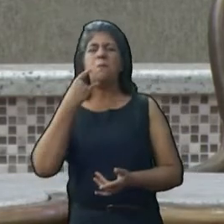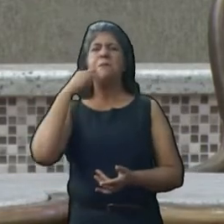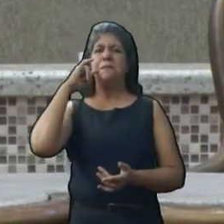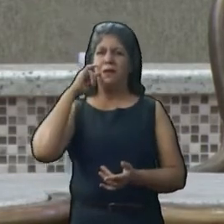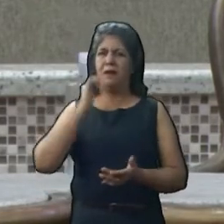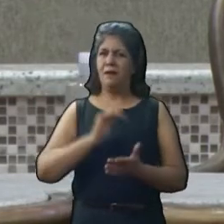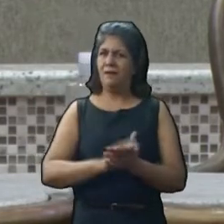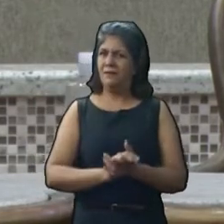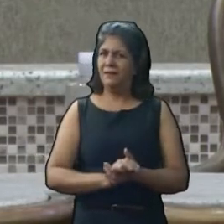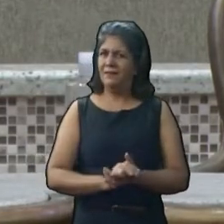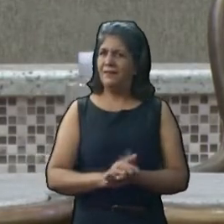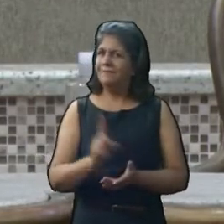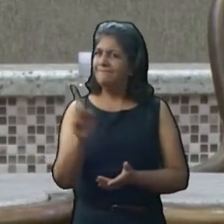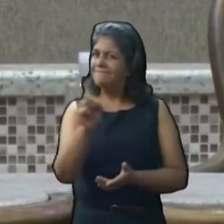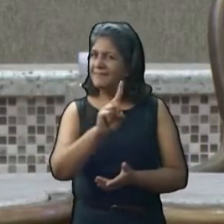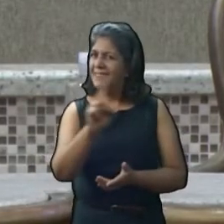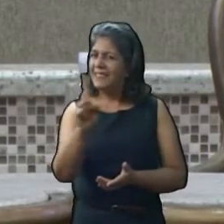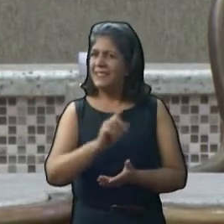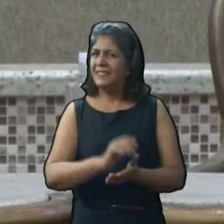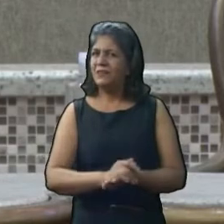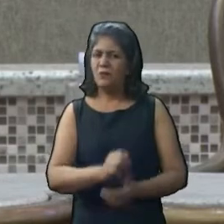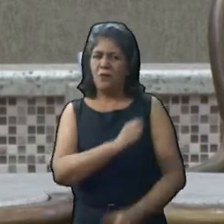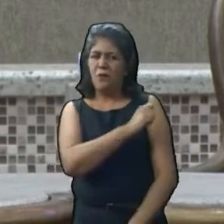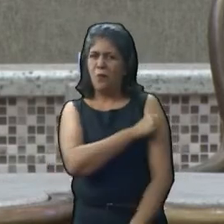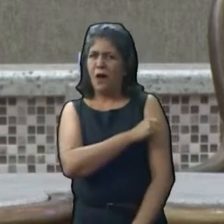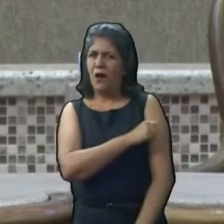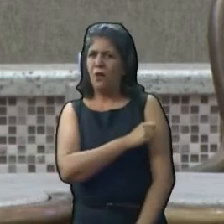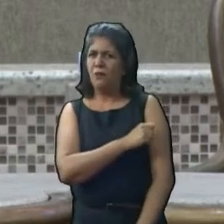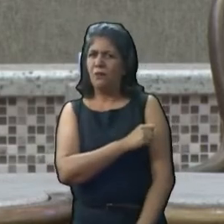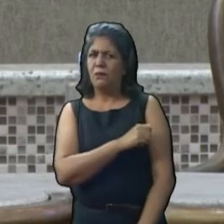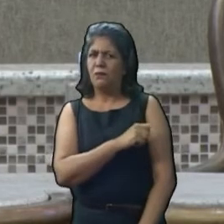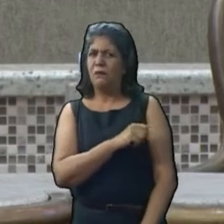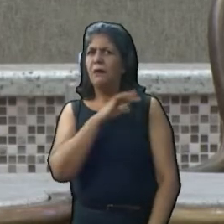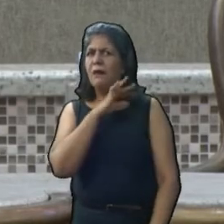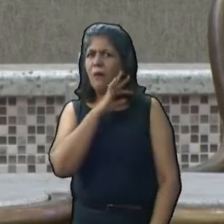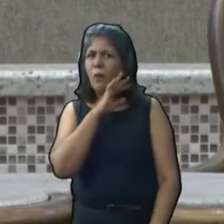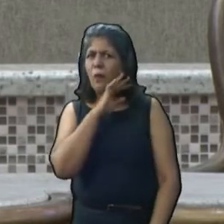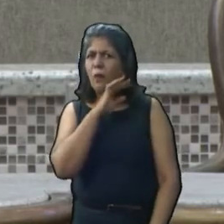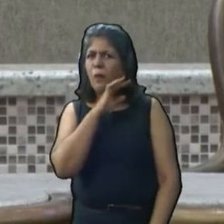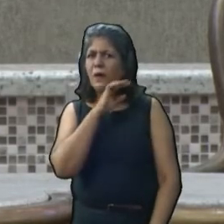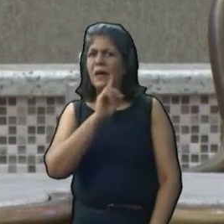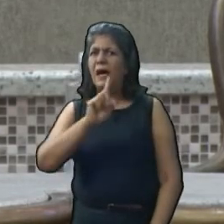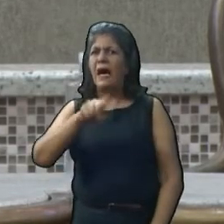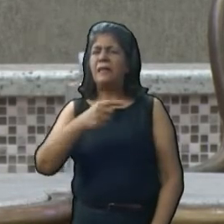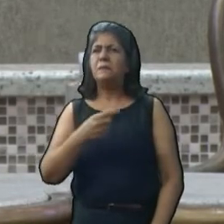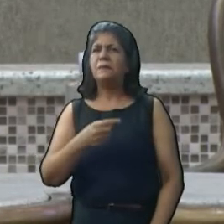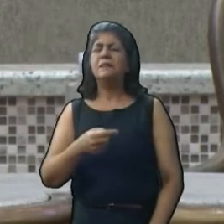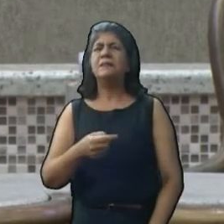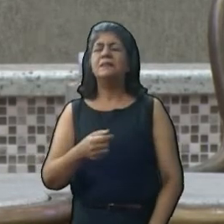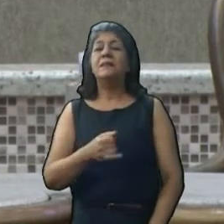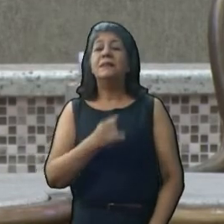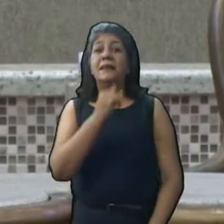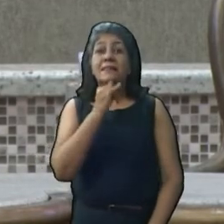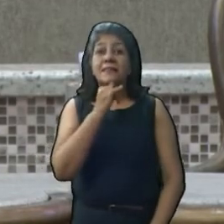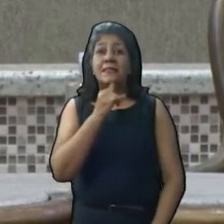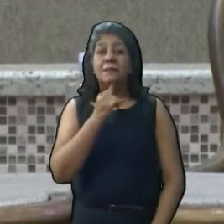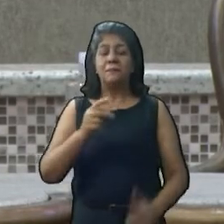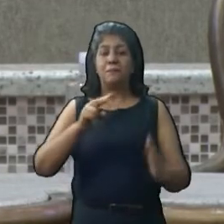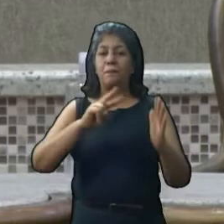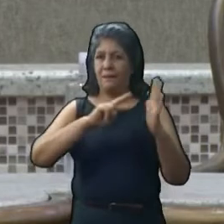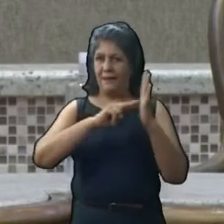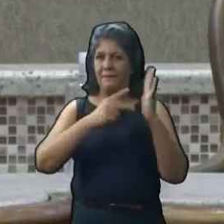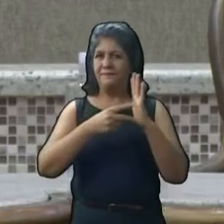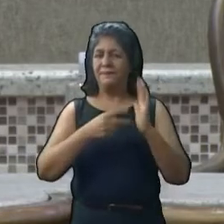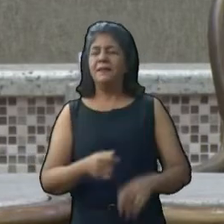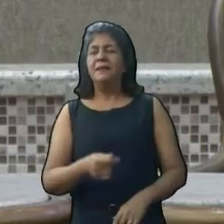jones ele diz igual com ele não é estimulante e na verdade ele é depressivo ele leva as pessoas